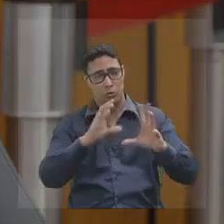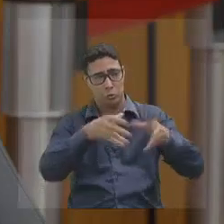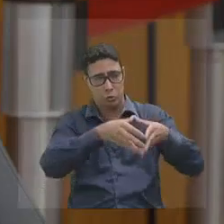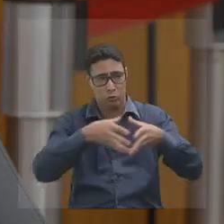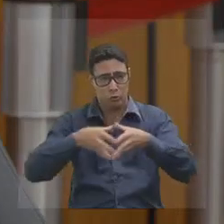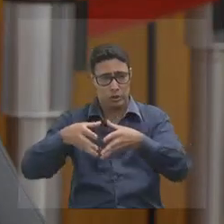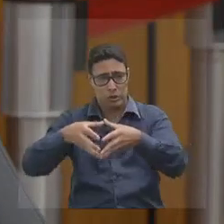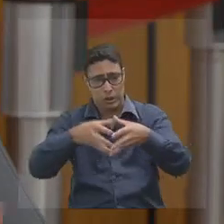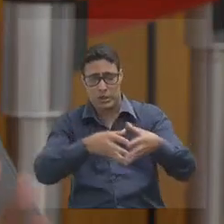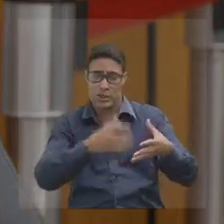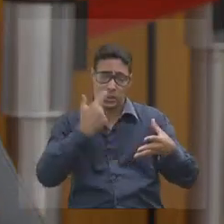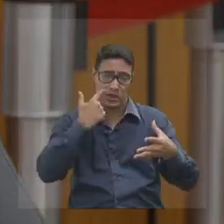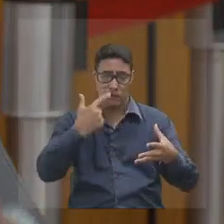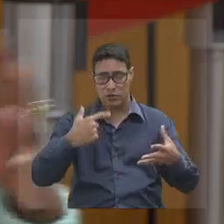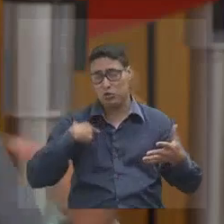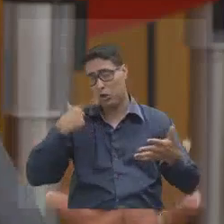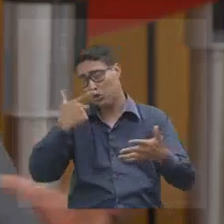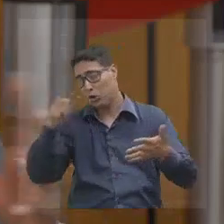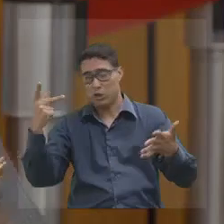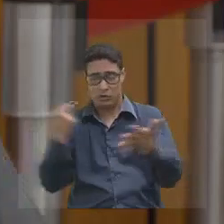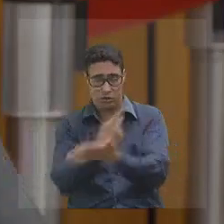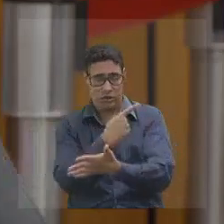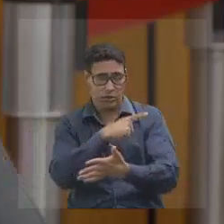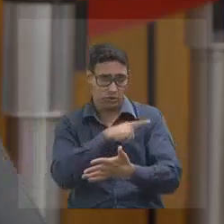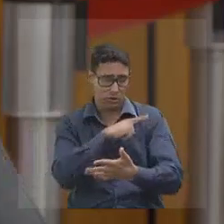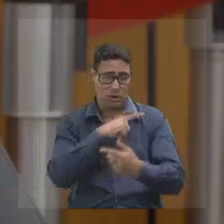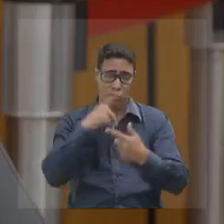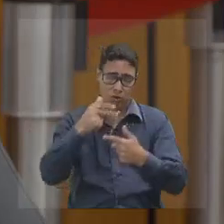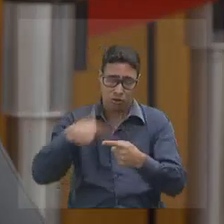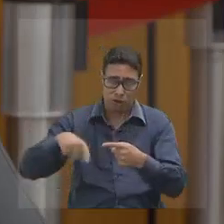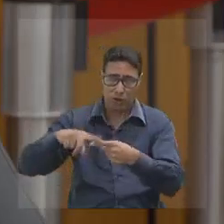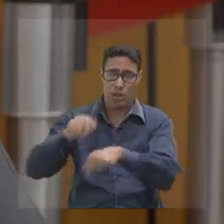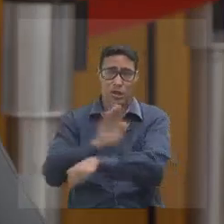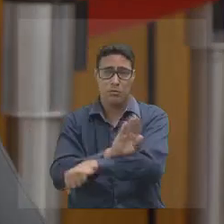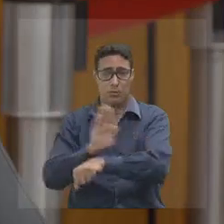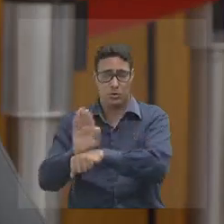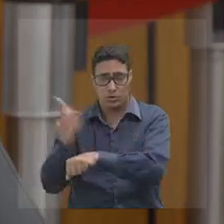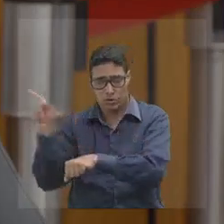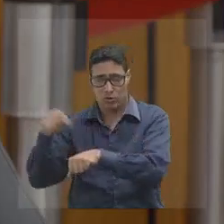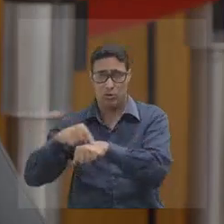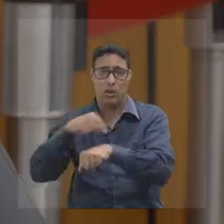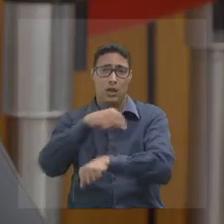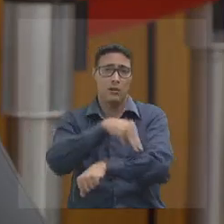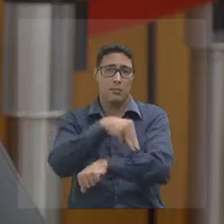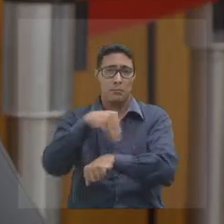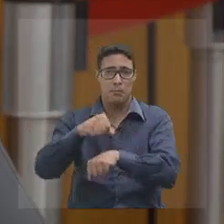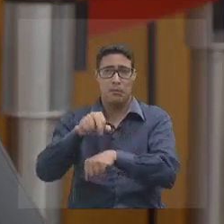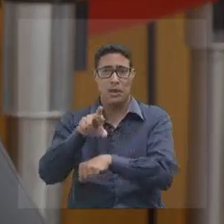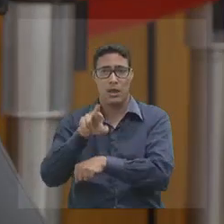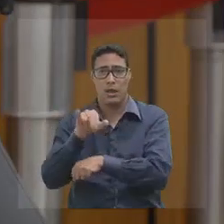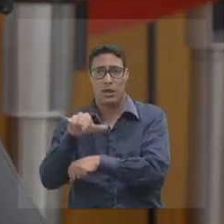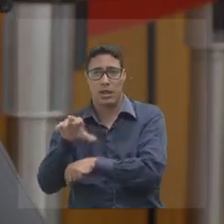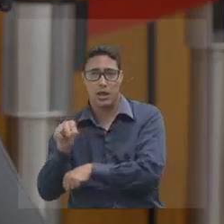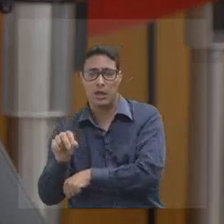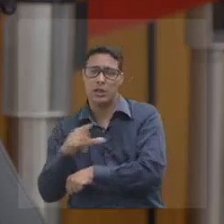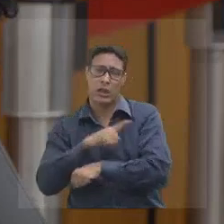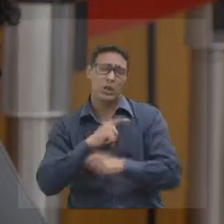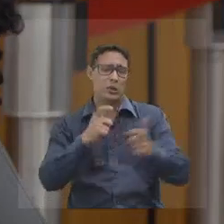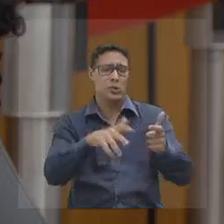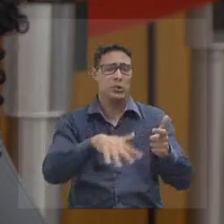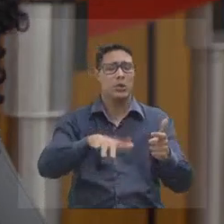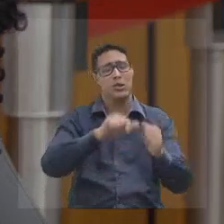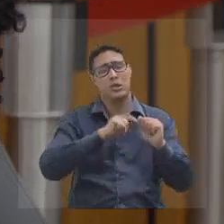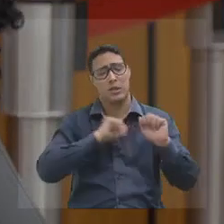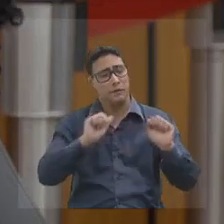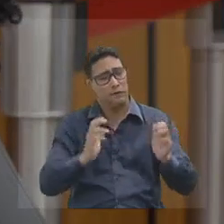das outras violências já aconteceu desde Brumadinho Mariana que os impactos vem até nas festas cidades antes que tinham festas e